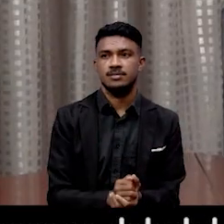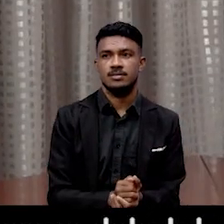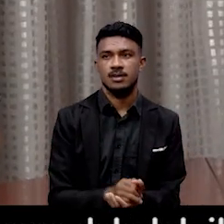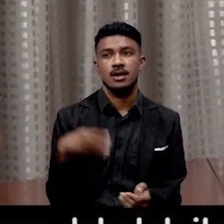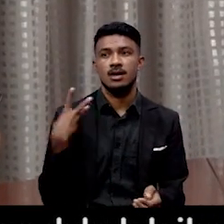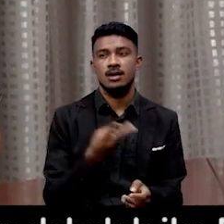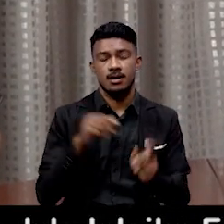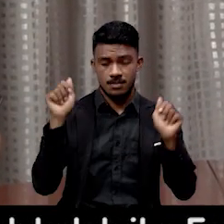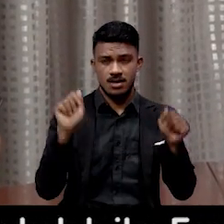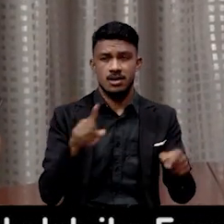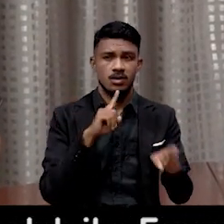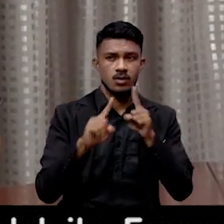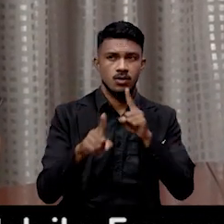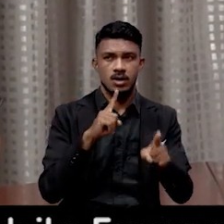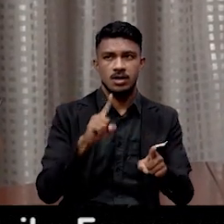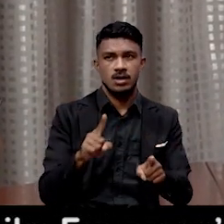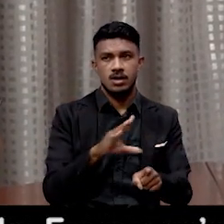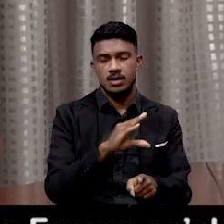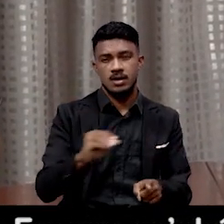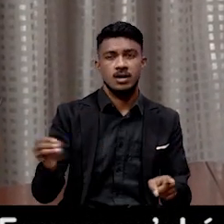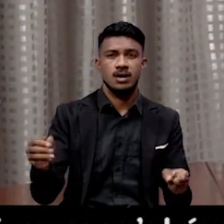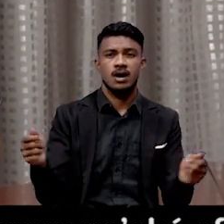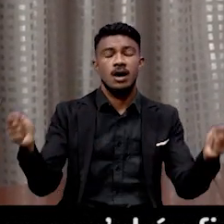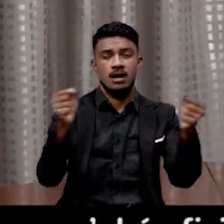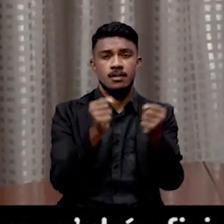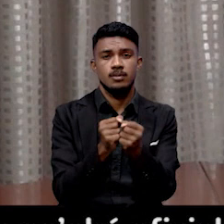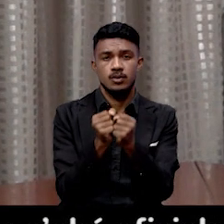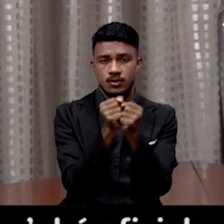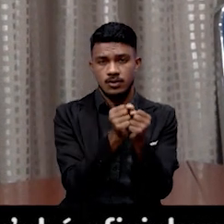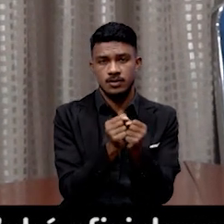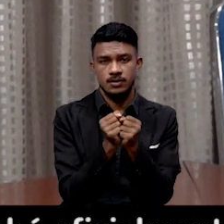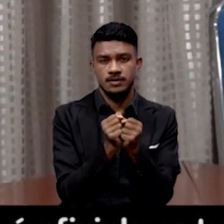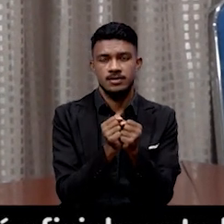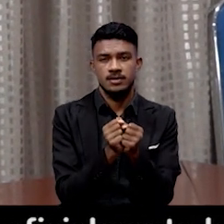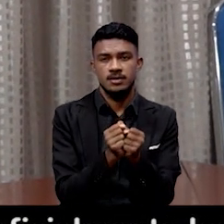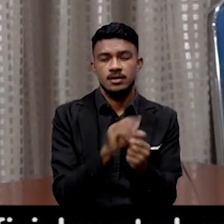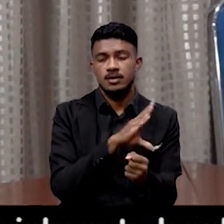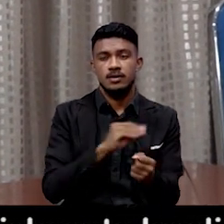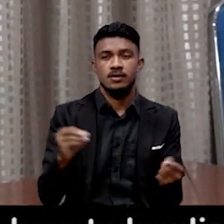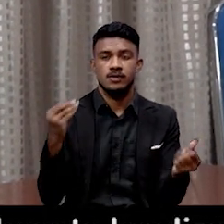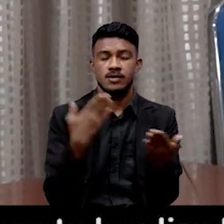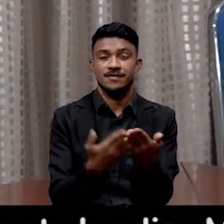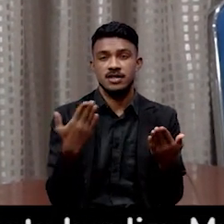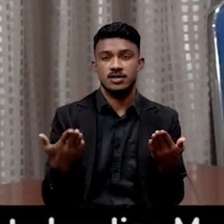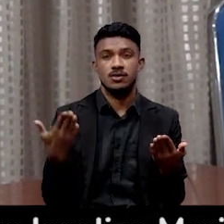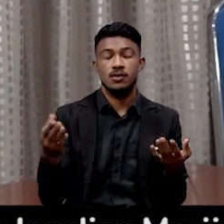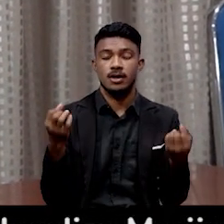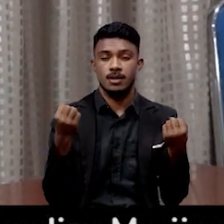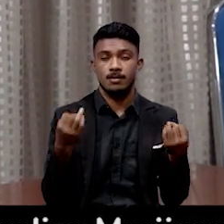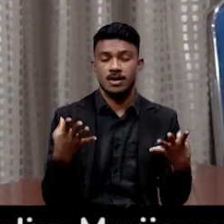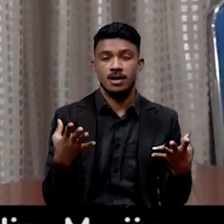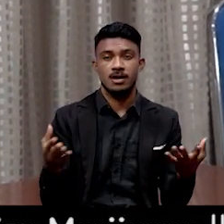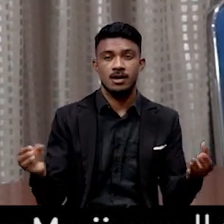tabele dea ninia concentração, ninia infraestruturas, nabe makbara kia dili